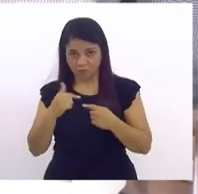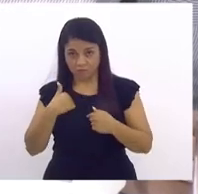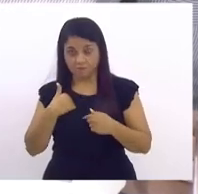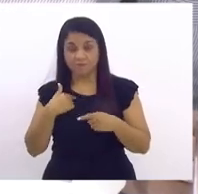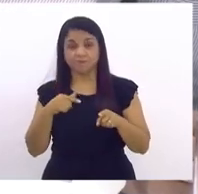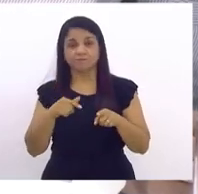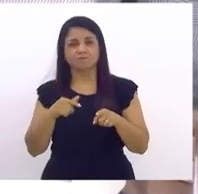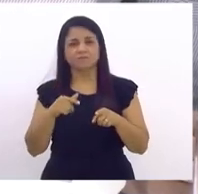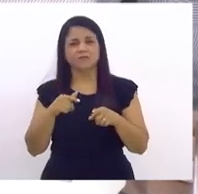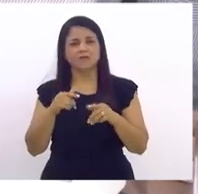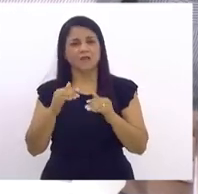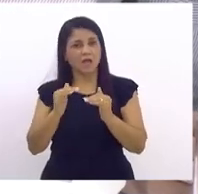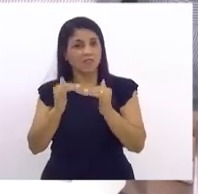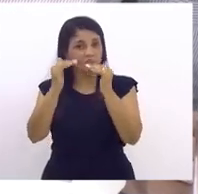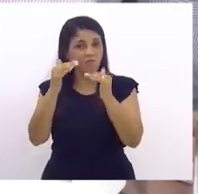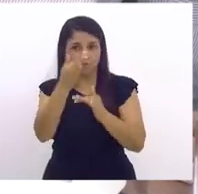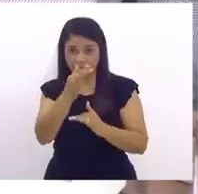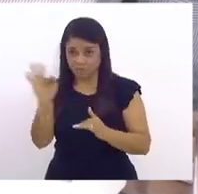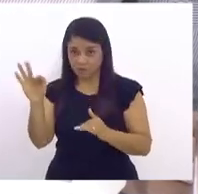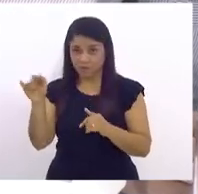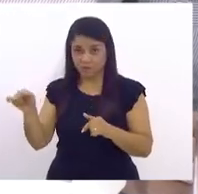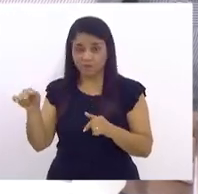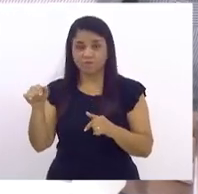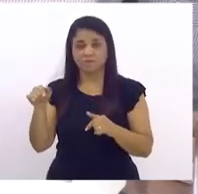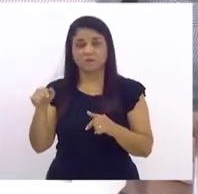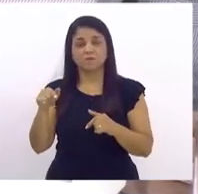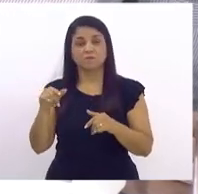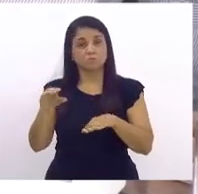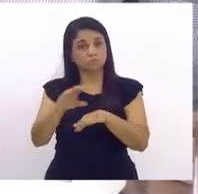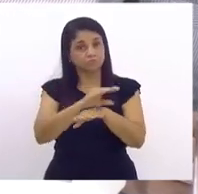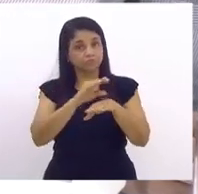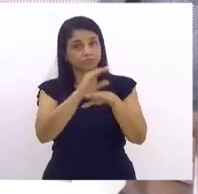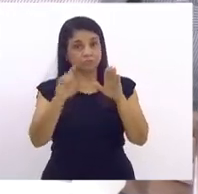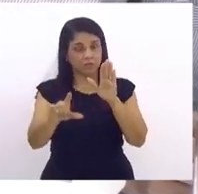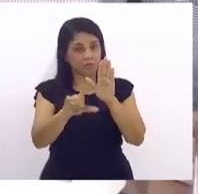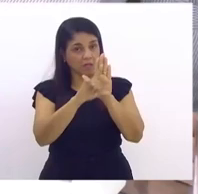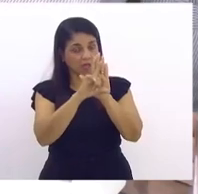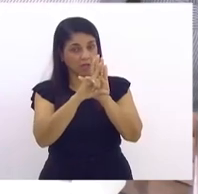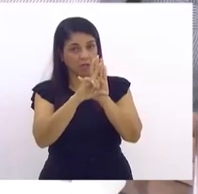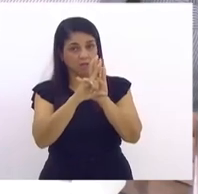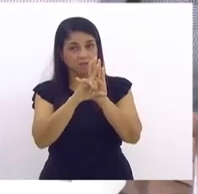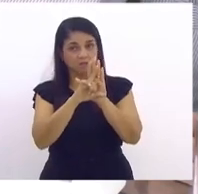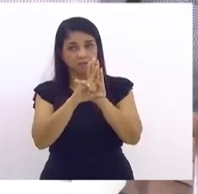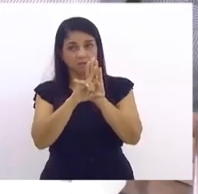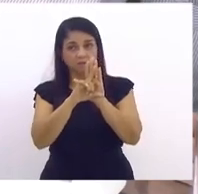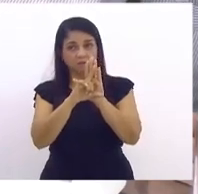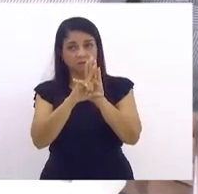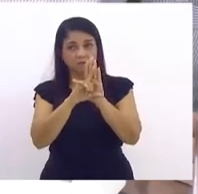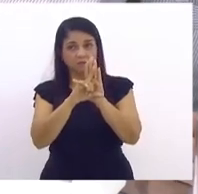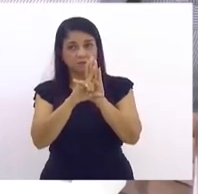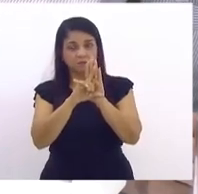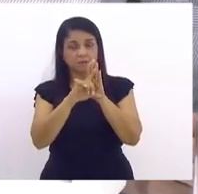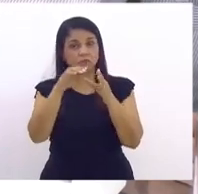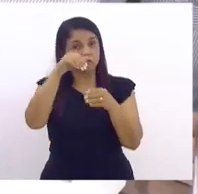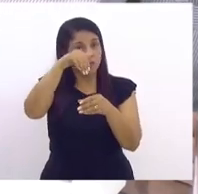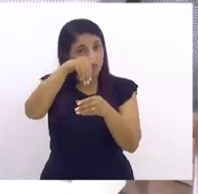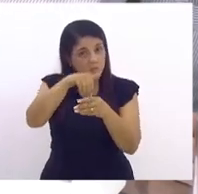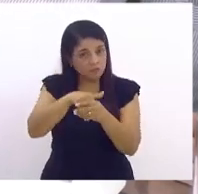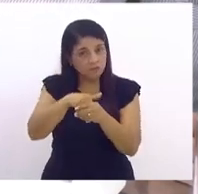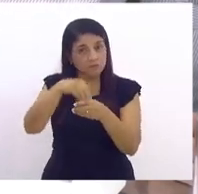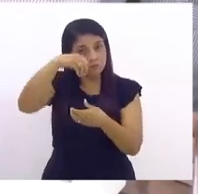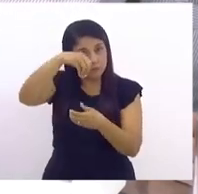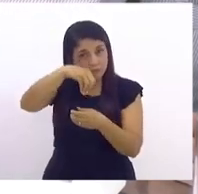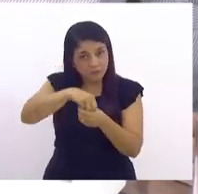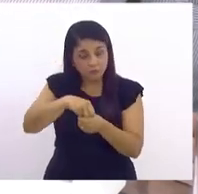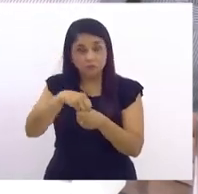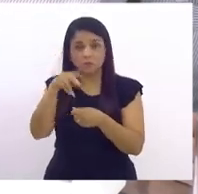recente, a nível federal, recentemente foi sancionada uma lei sobre eleição nas universidades,